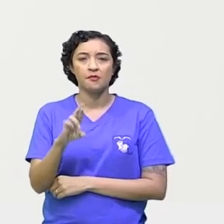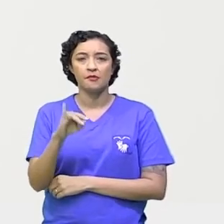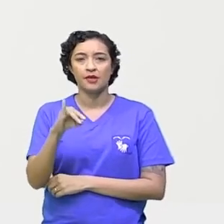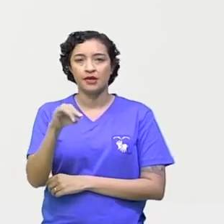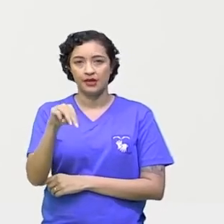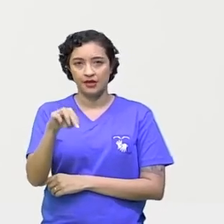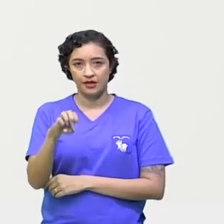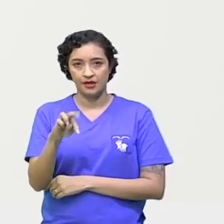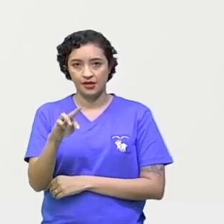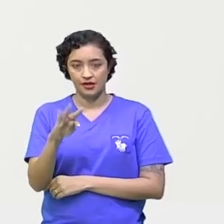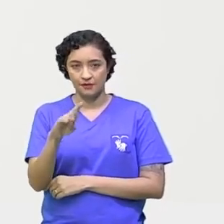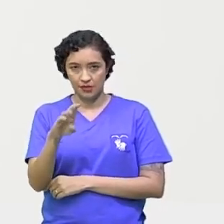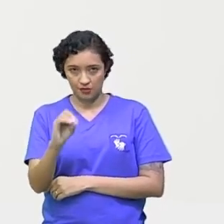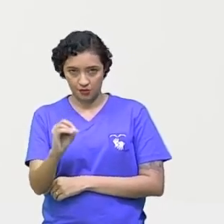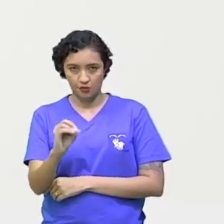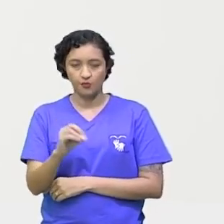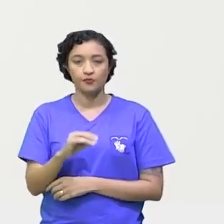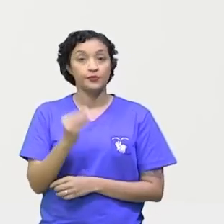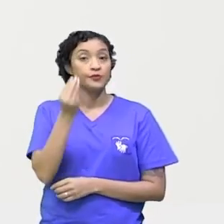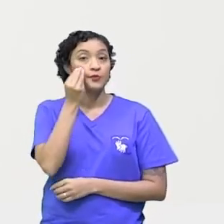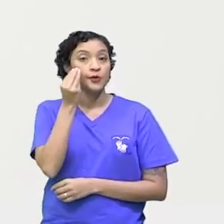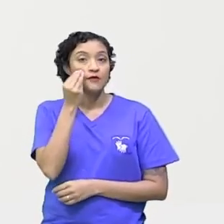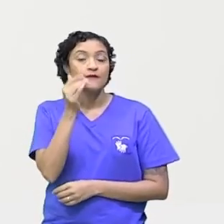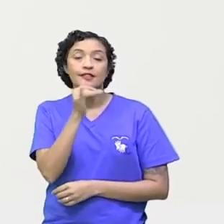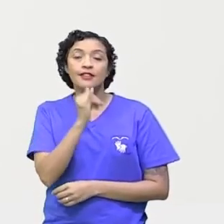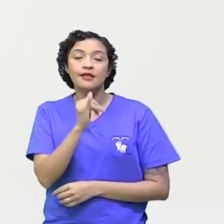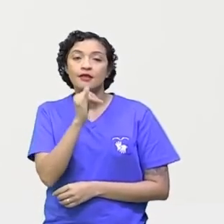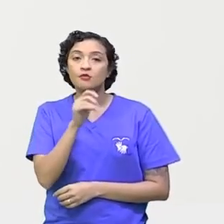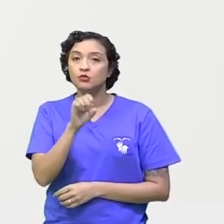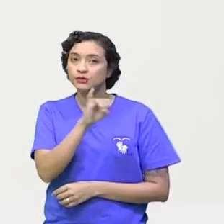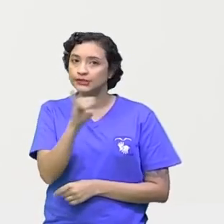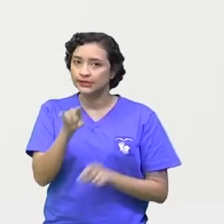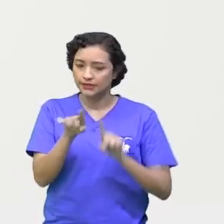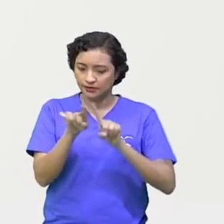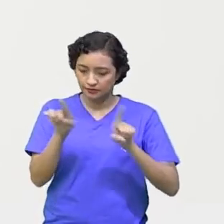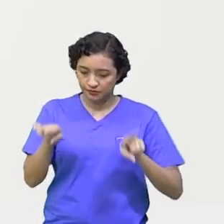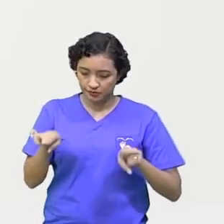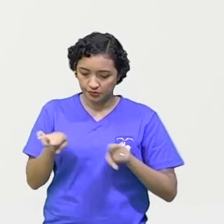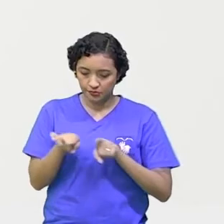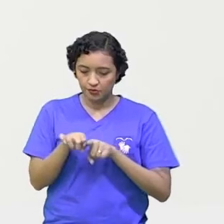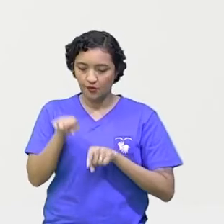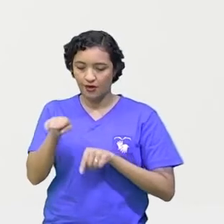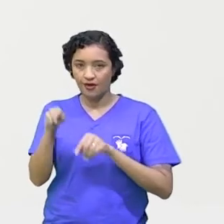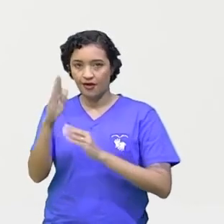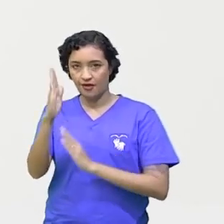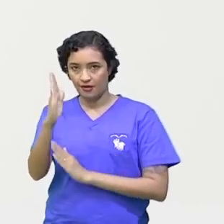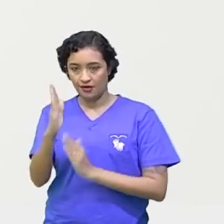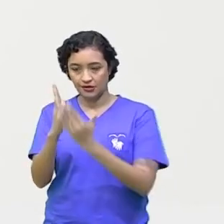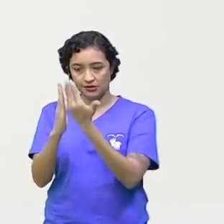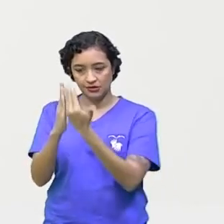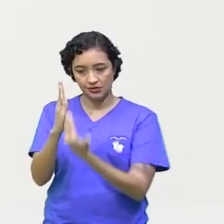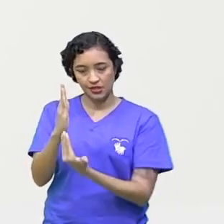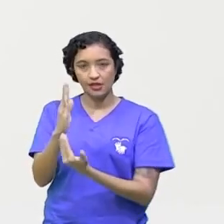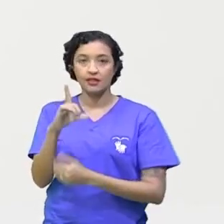que se esse lado tem 75, esse lado aqui também tem quanto?